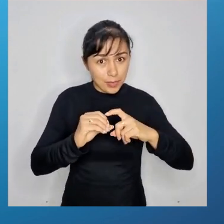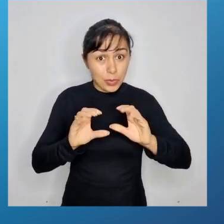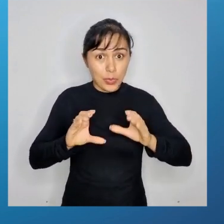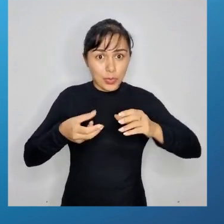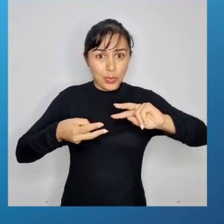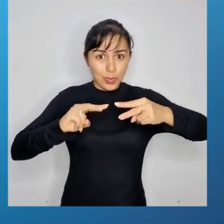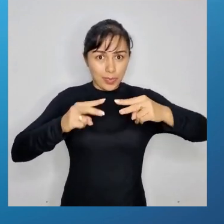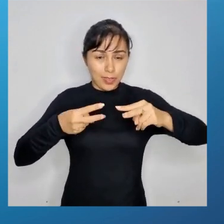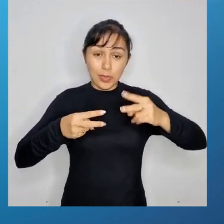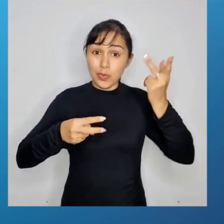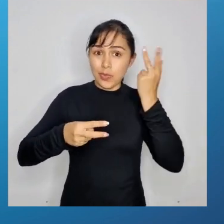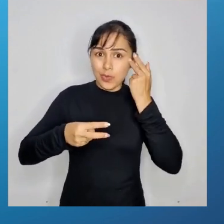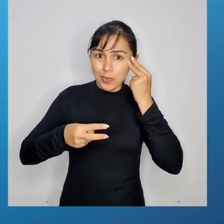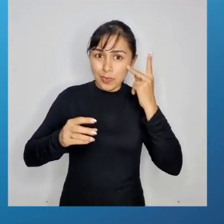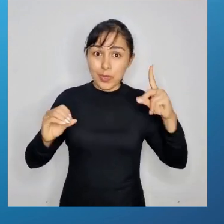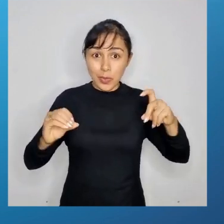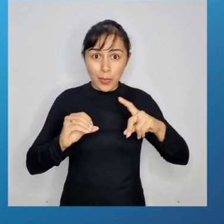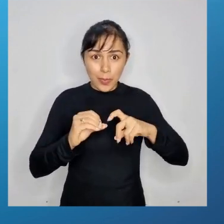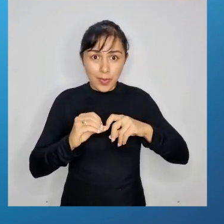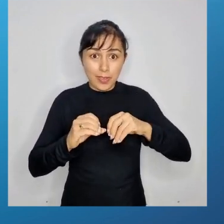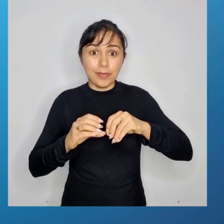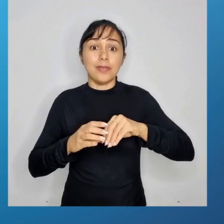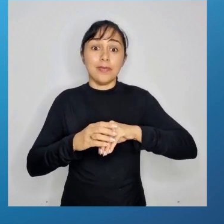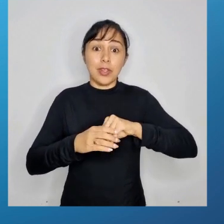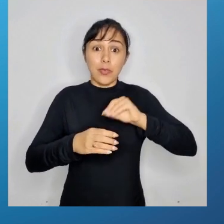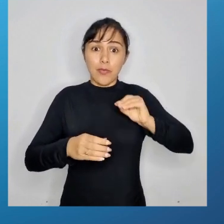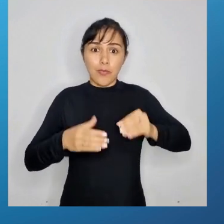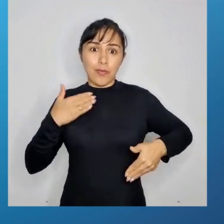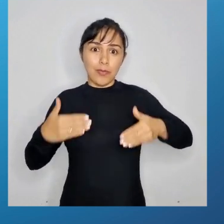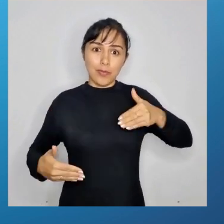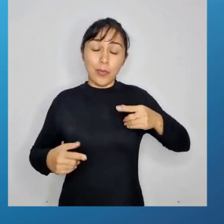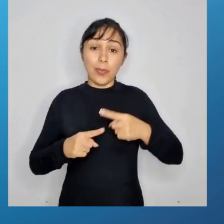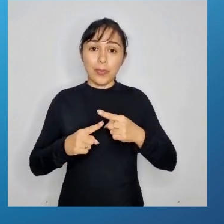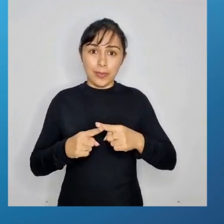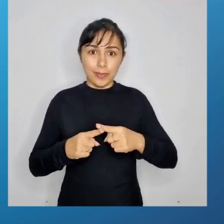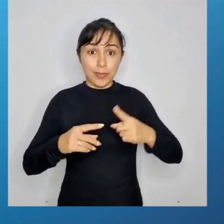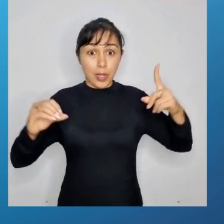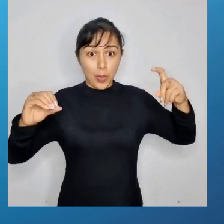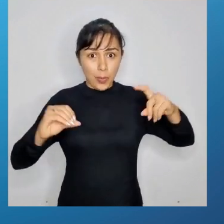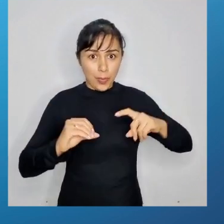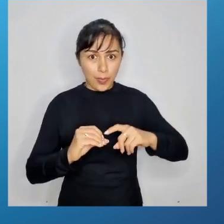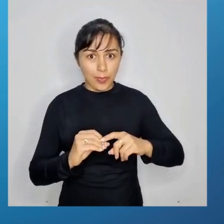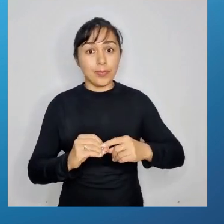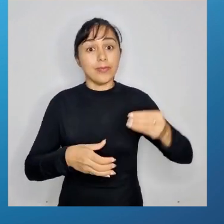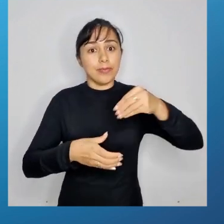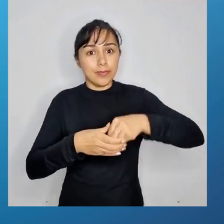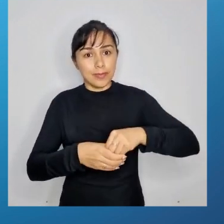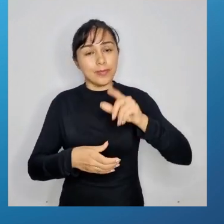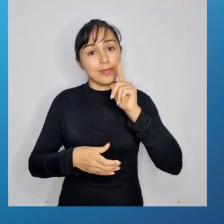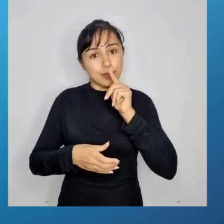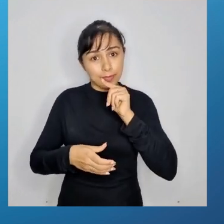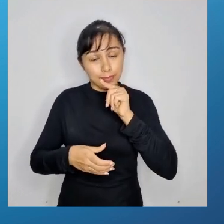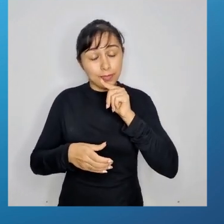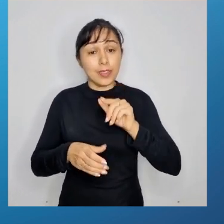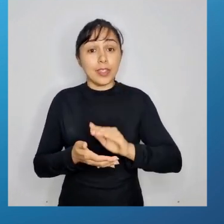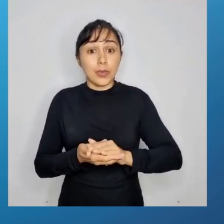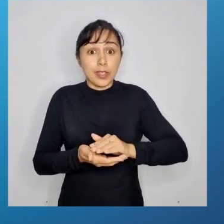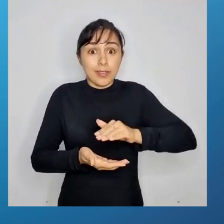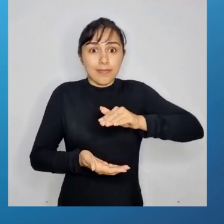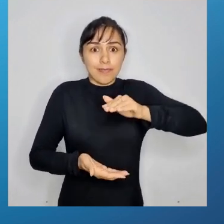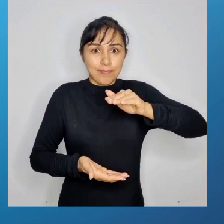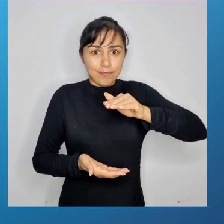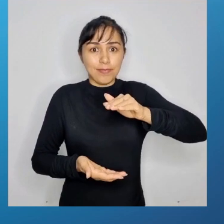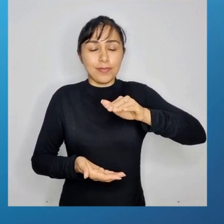externa, como falamos, né? A fecundação é na água. E na fase adulta, sua respiração é pulmonar e pela pele.